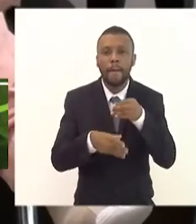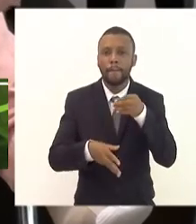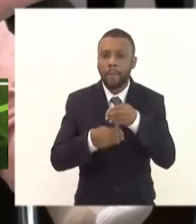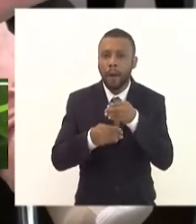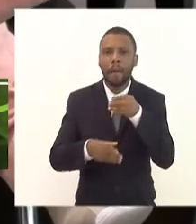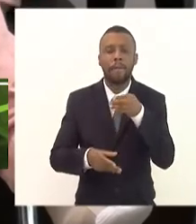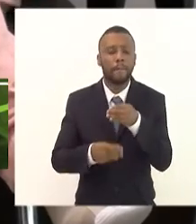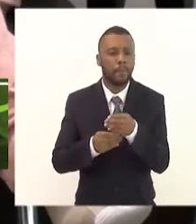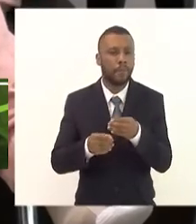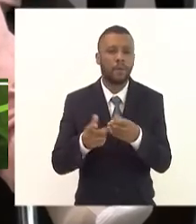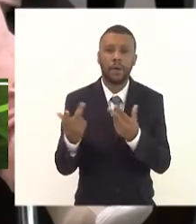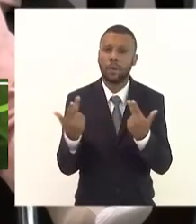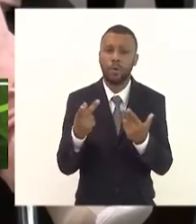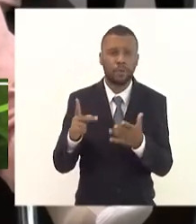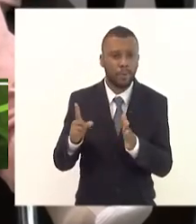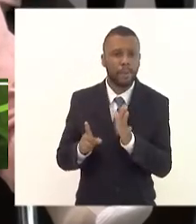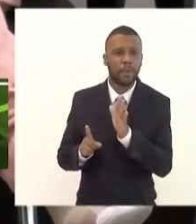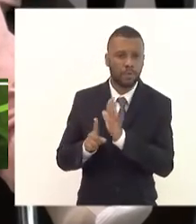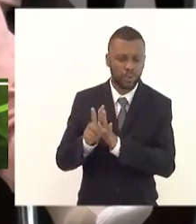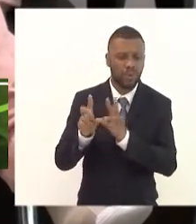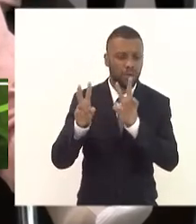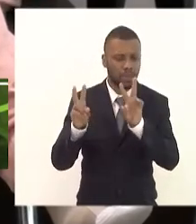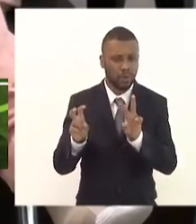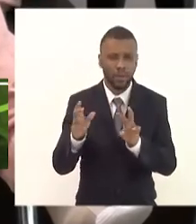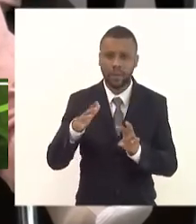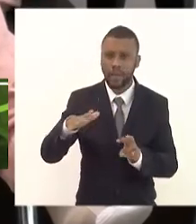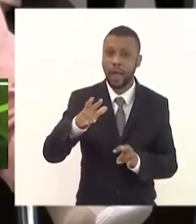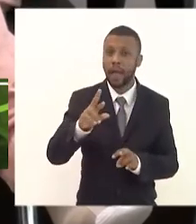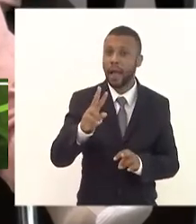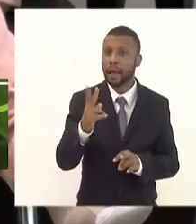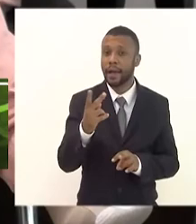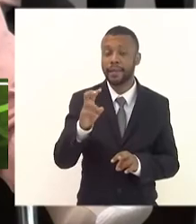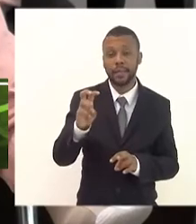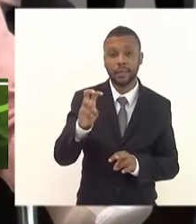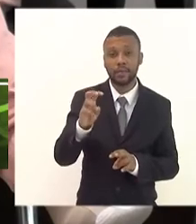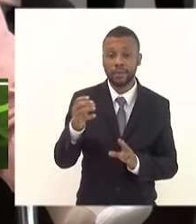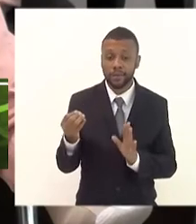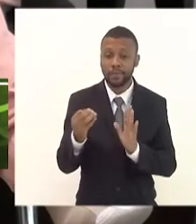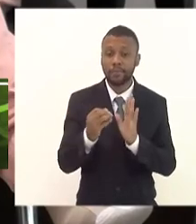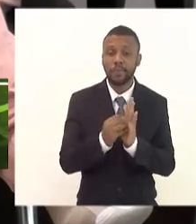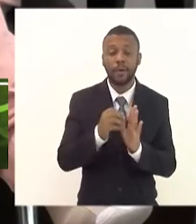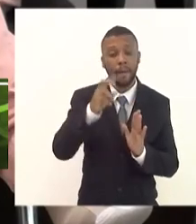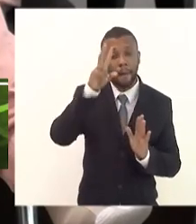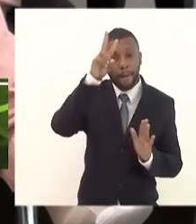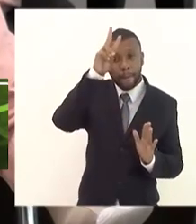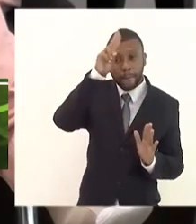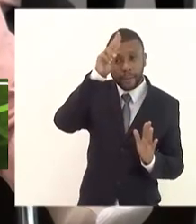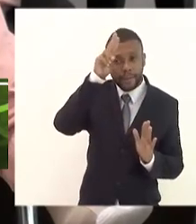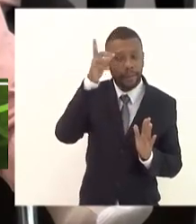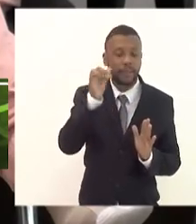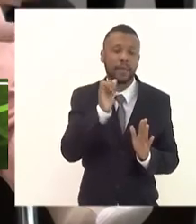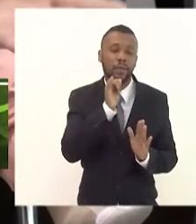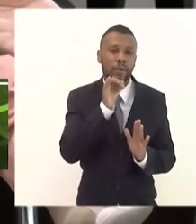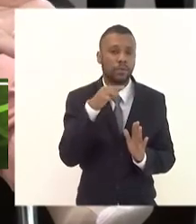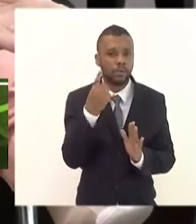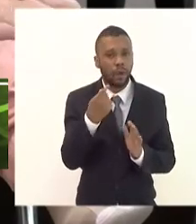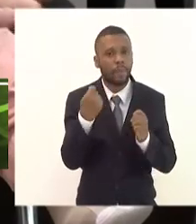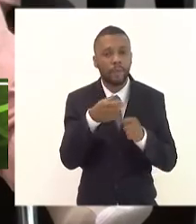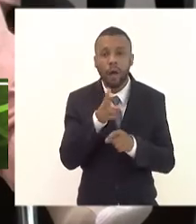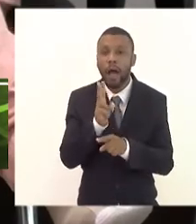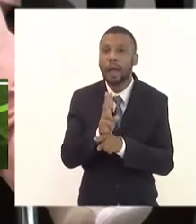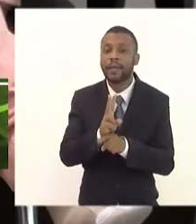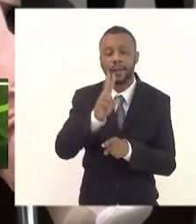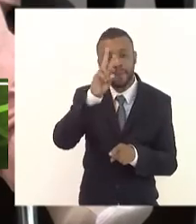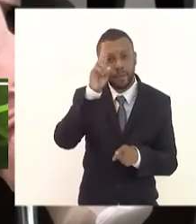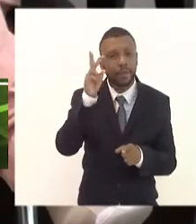exemplo, igual o senhor perguntou daquele da região RH5, que não estava contemplado Mesquita, por exemplo. Então, a gente precisou atender Mesquita.